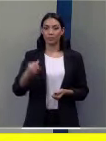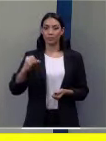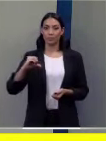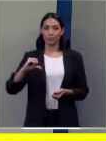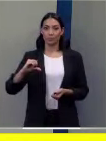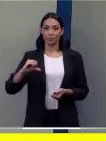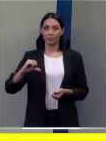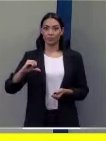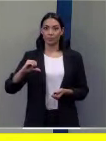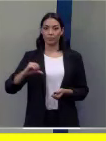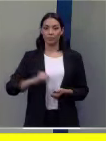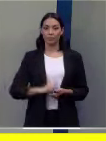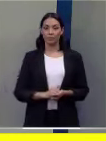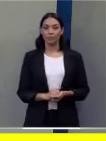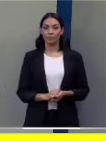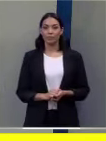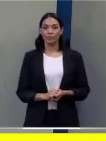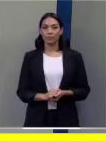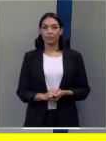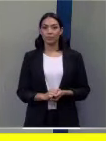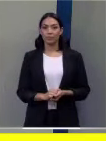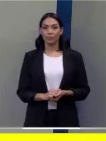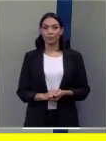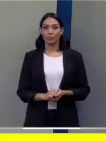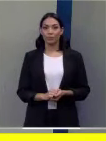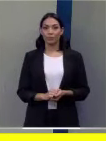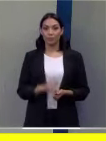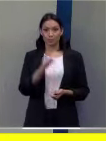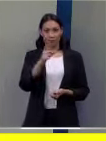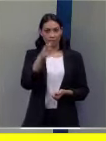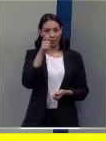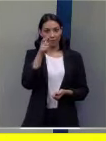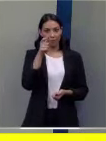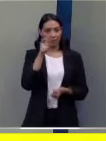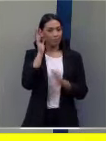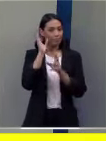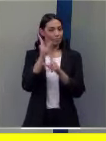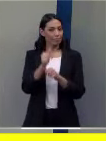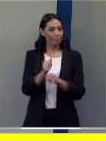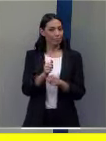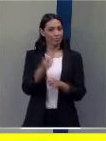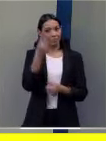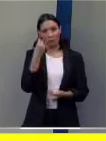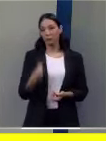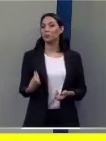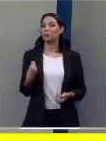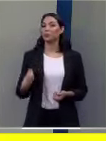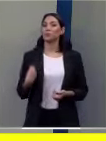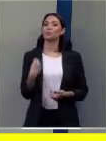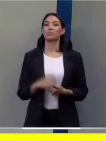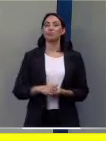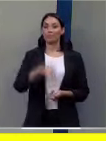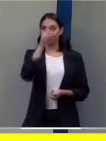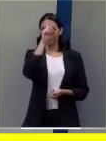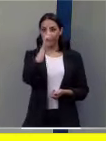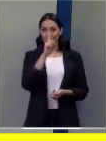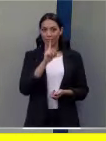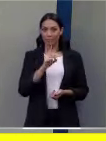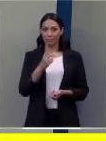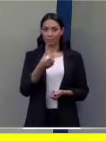69. Laranja 69. Você acompanhando tudo ao vivo. Bola amarela,